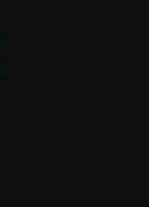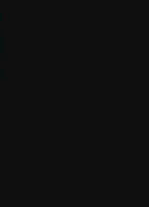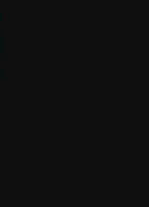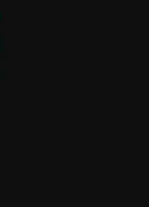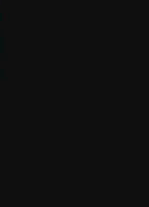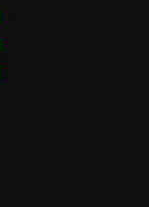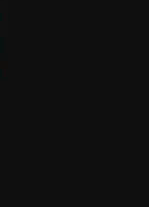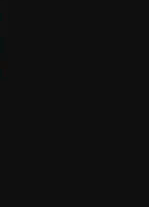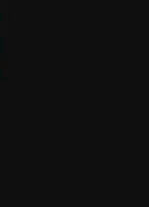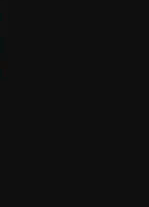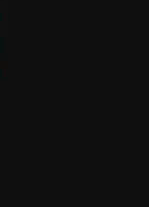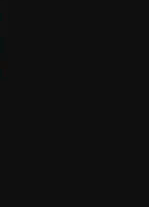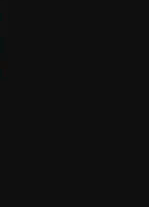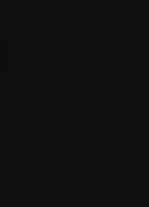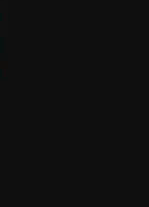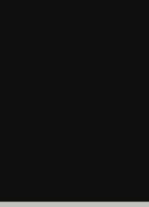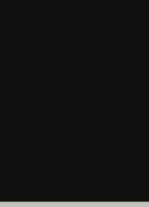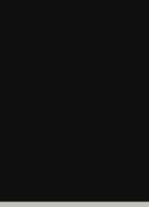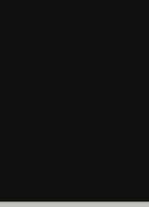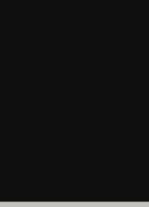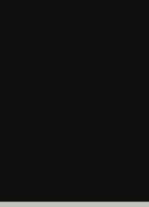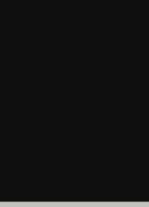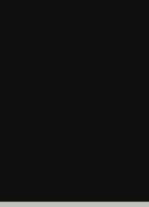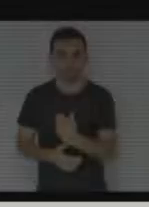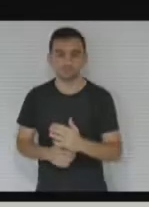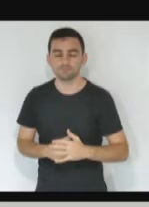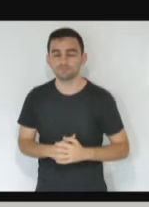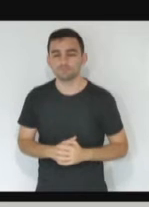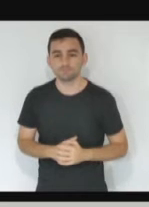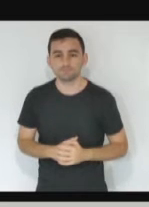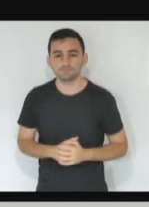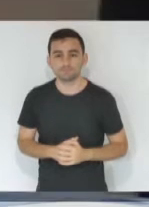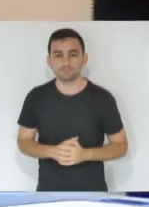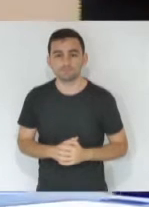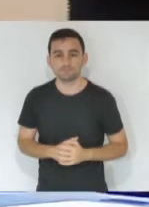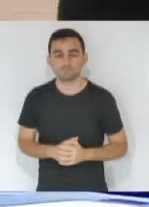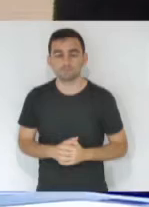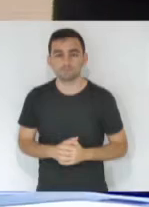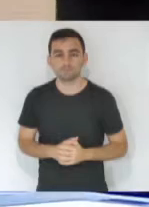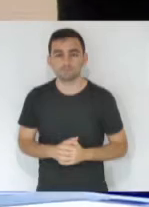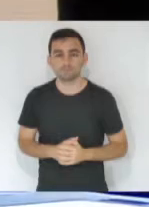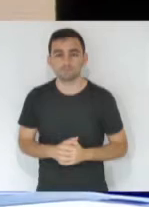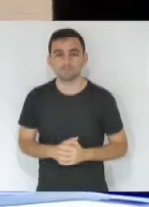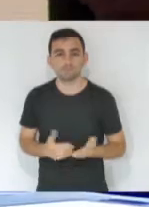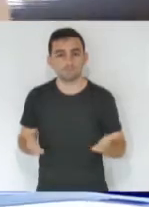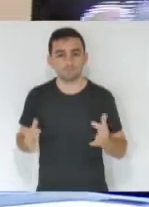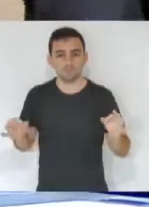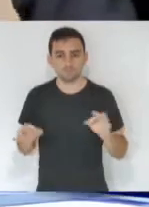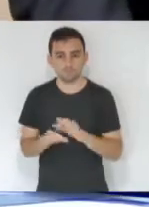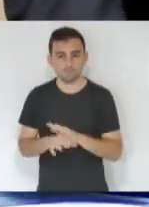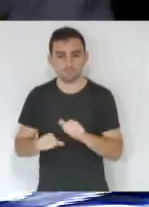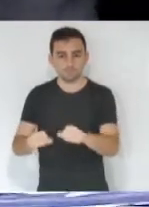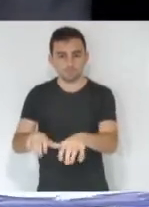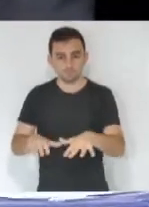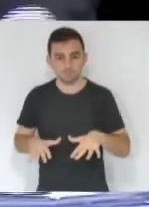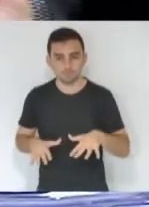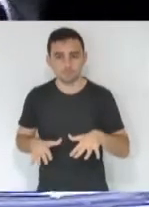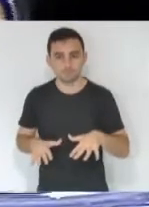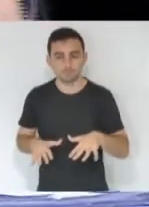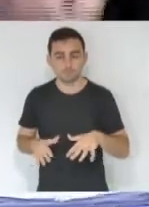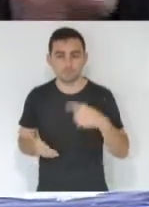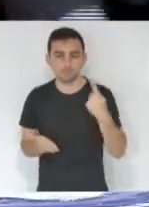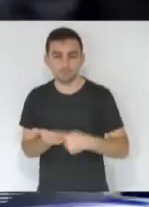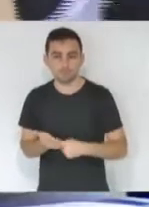não está aprovado a matéria em sede de segundo turno à presidência encerra a presente sessão convocando outra